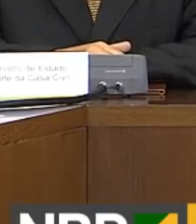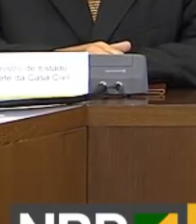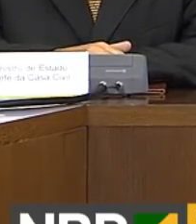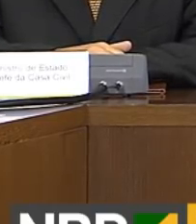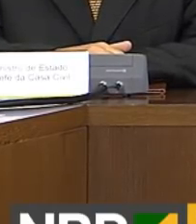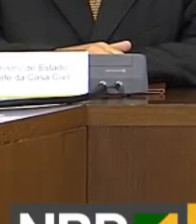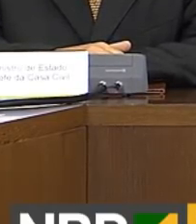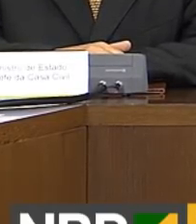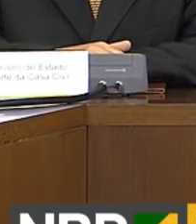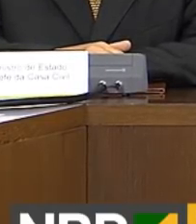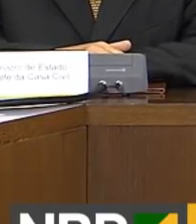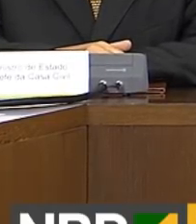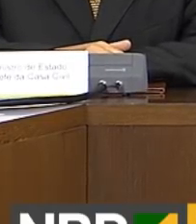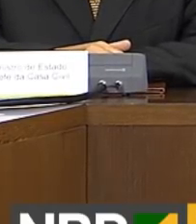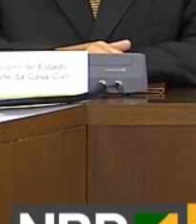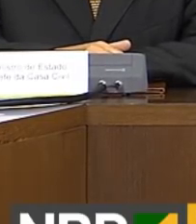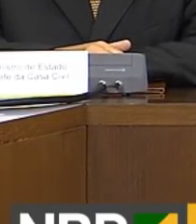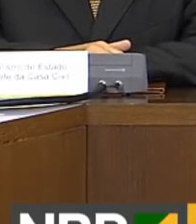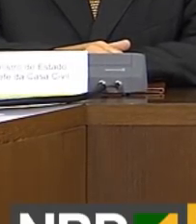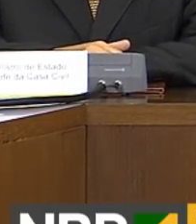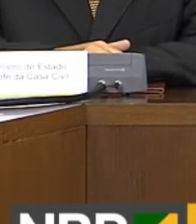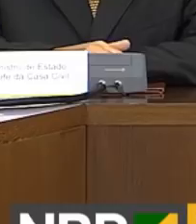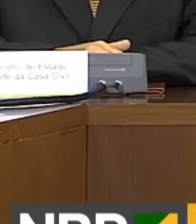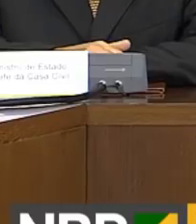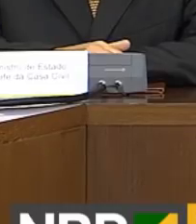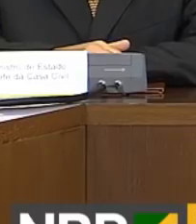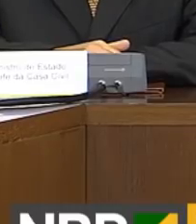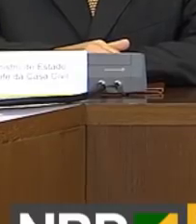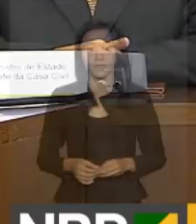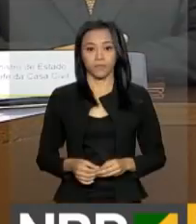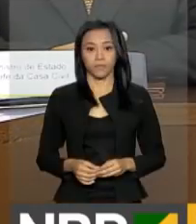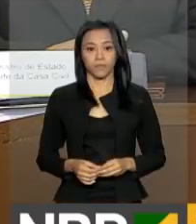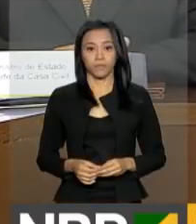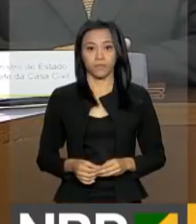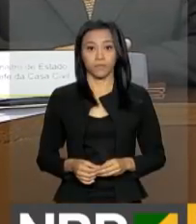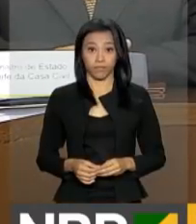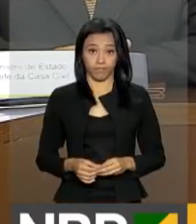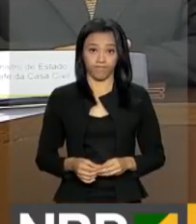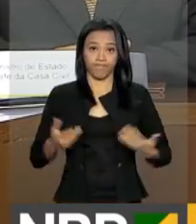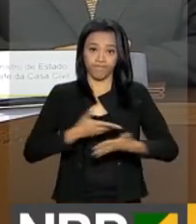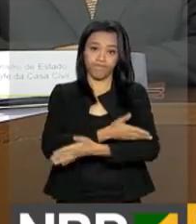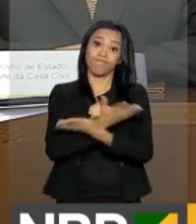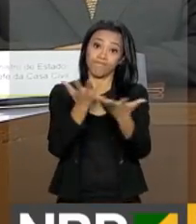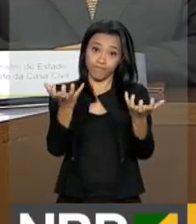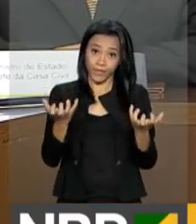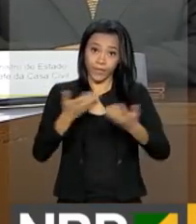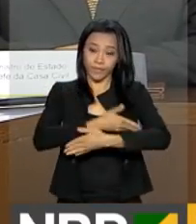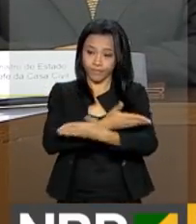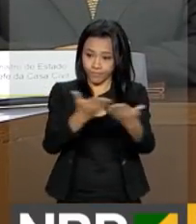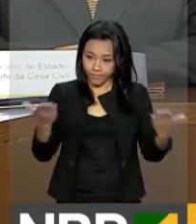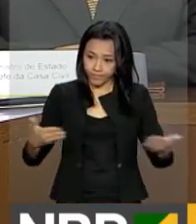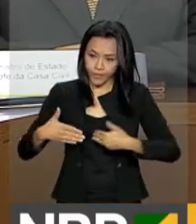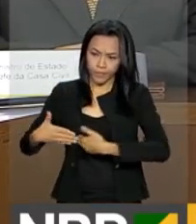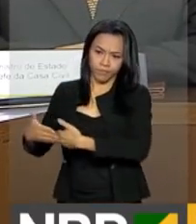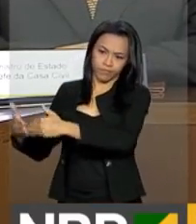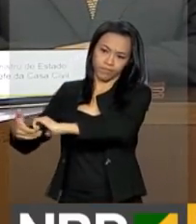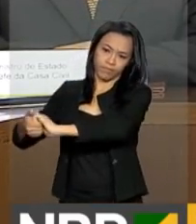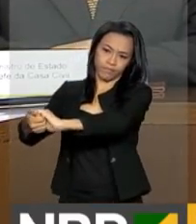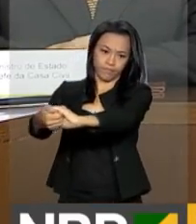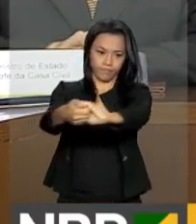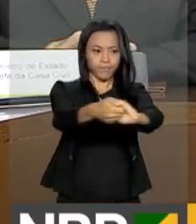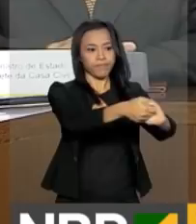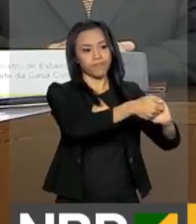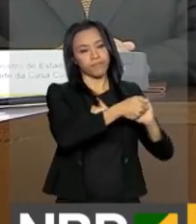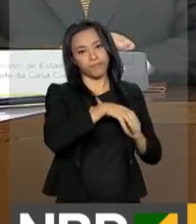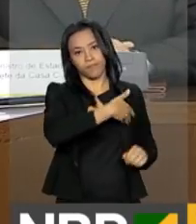meus amigos eu quero minha amiga eu quero cumprimentá los a todos a todos agora coletivamente lan